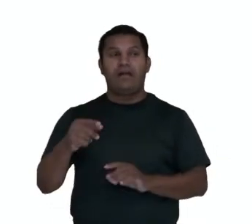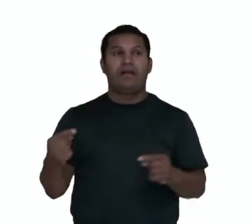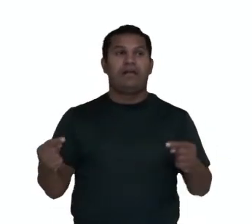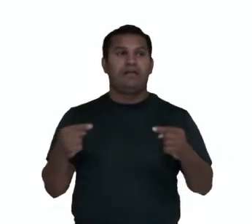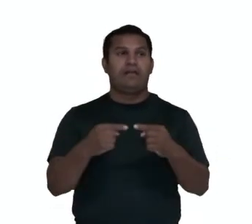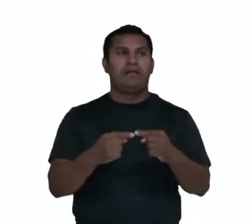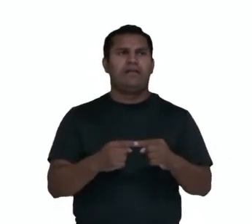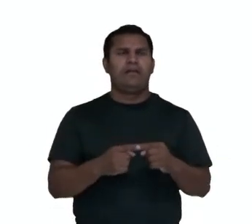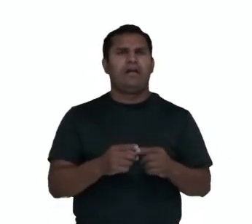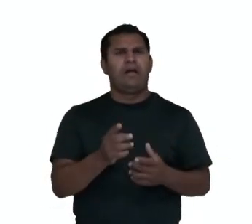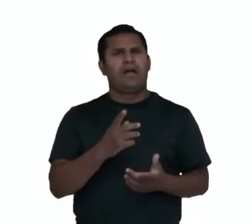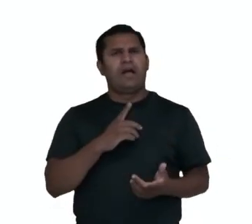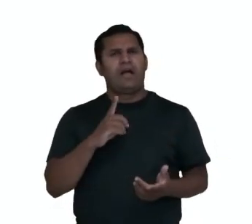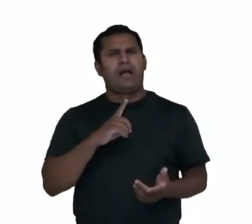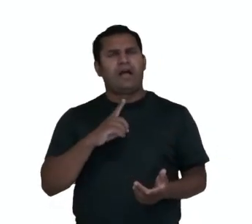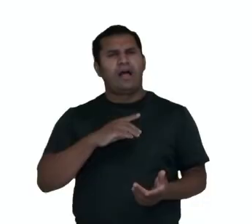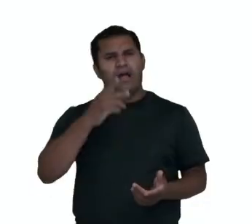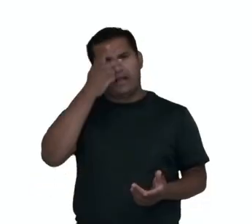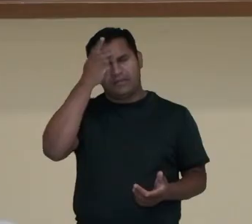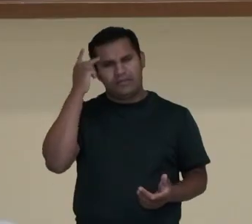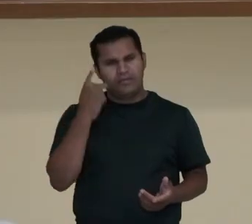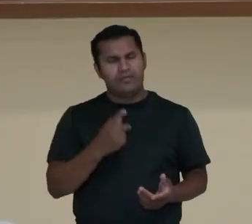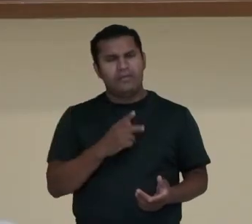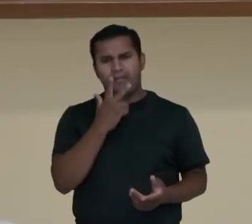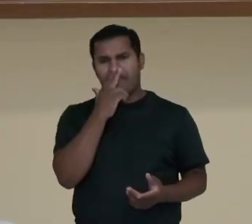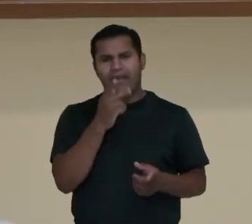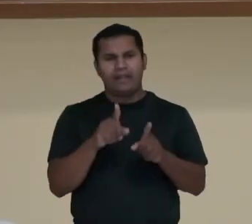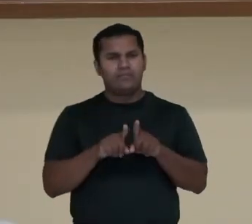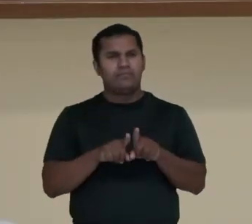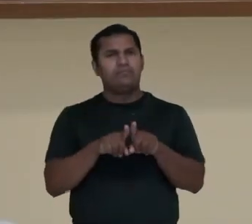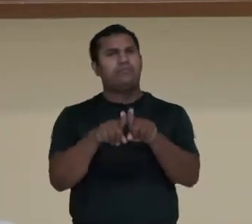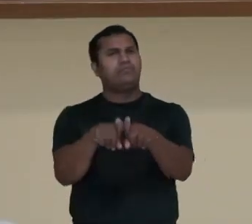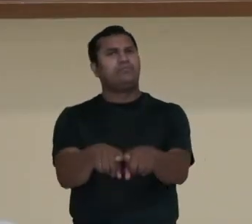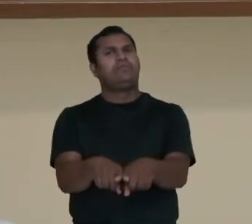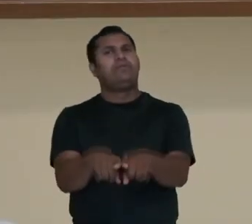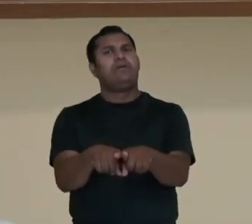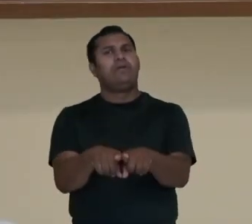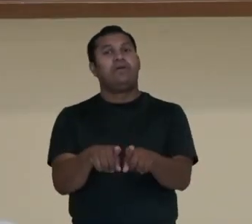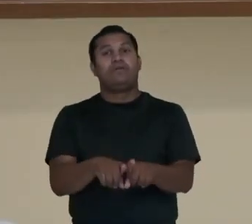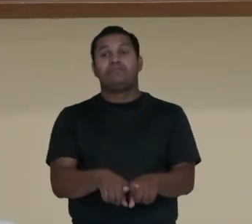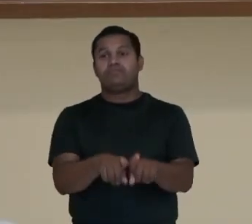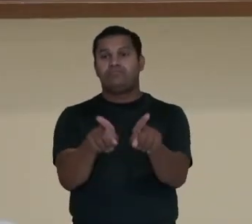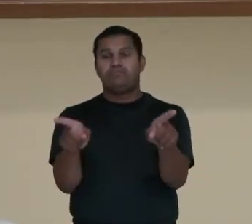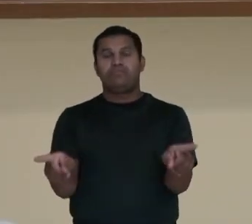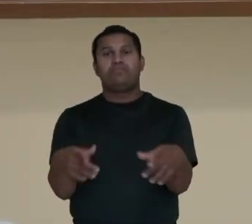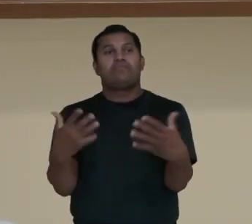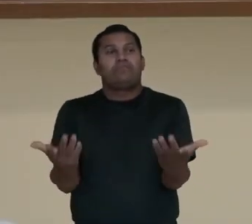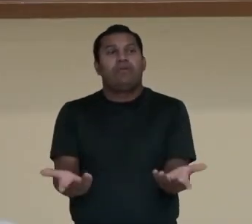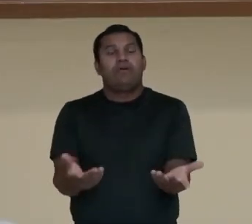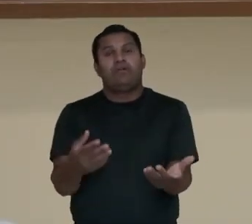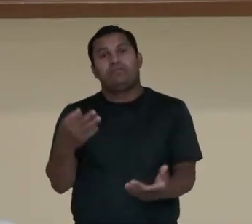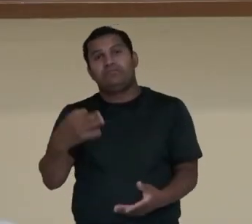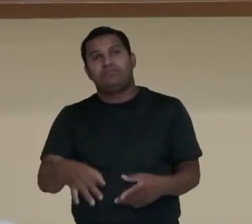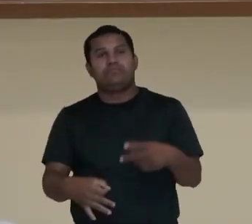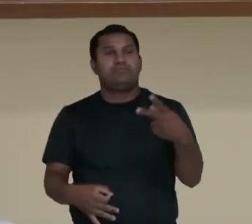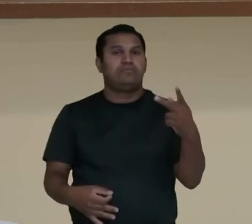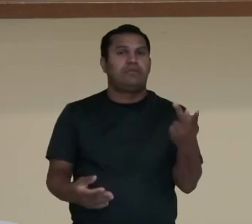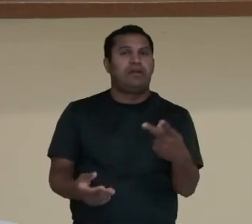inconstante, provocando certa insegurança no eu poético, conforme o verso Você me intriga.